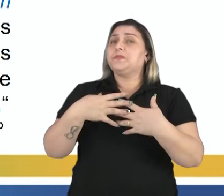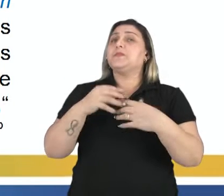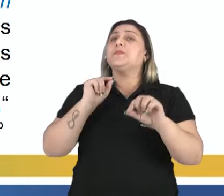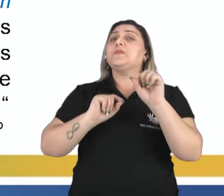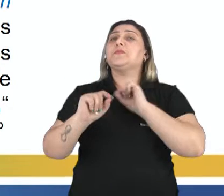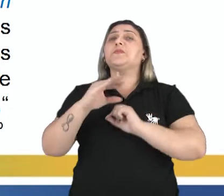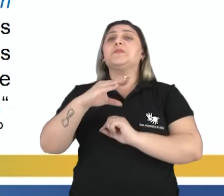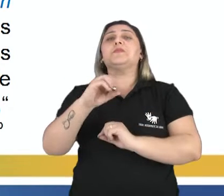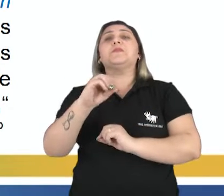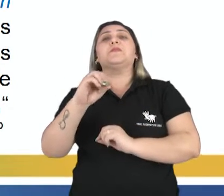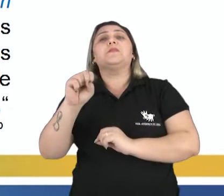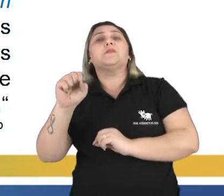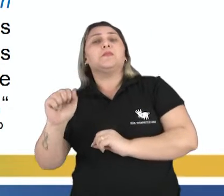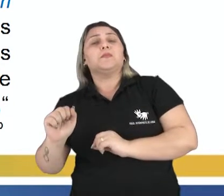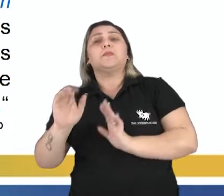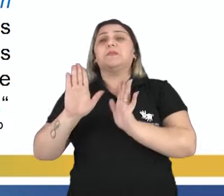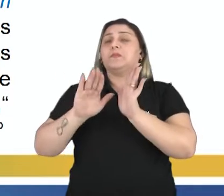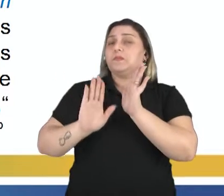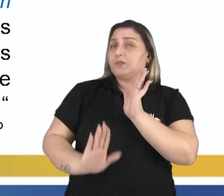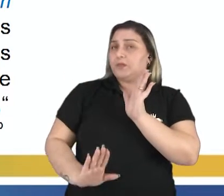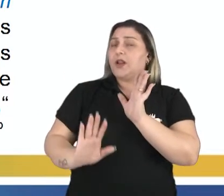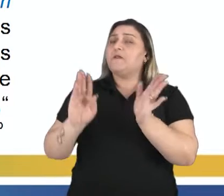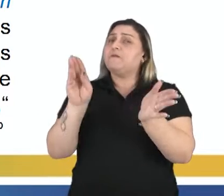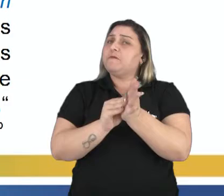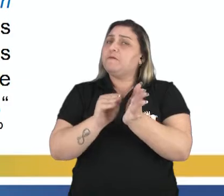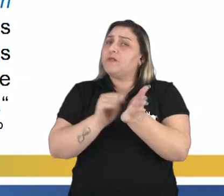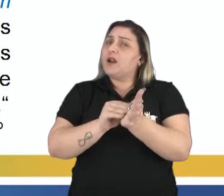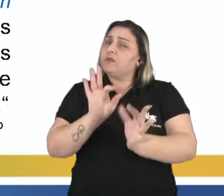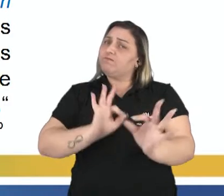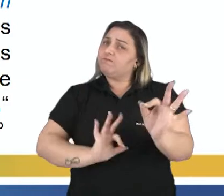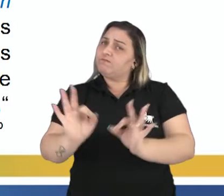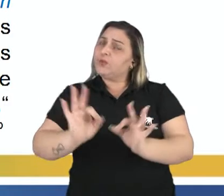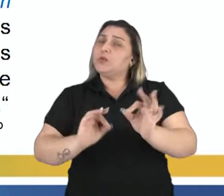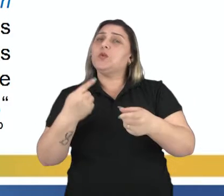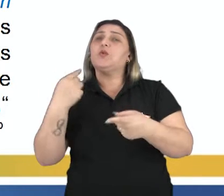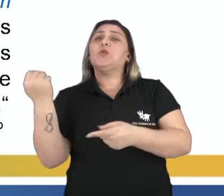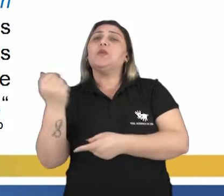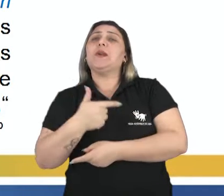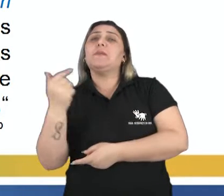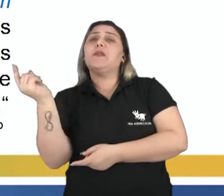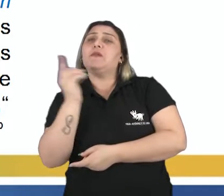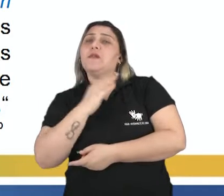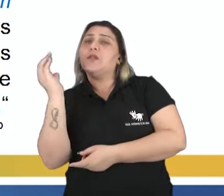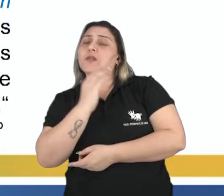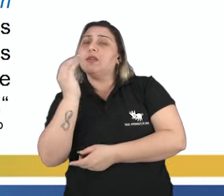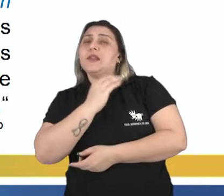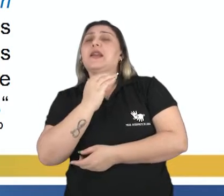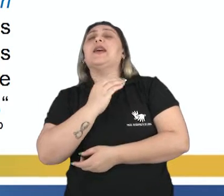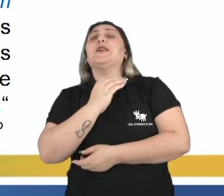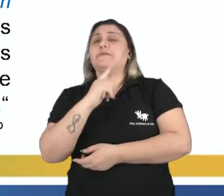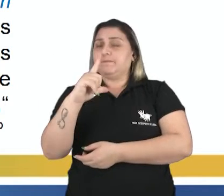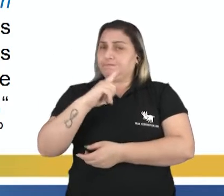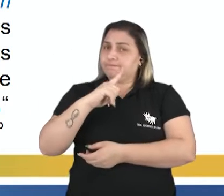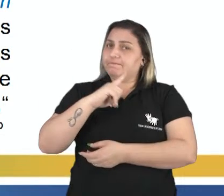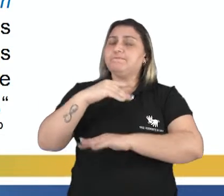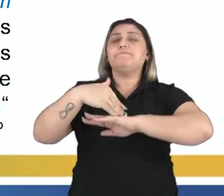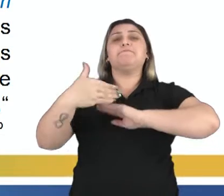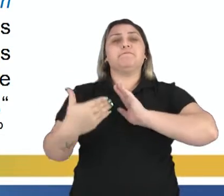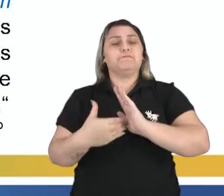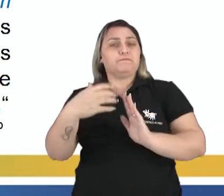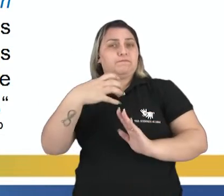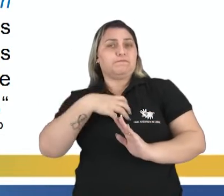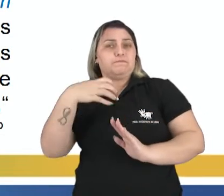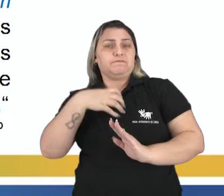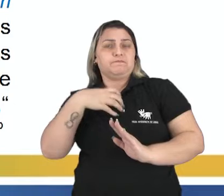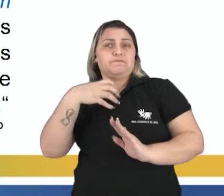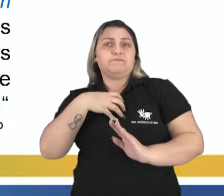o caos menos pela sua desordem, do que pela velocidade infinita com que se dissipa toda forma que